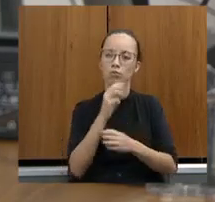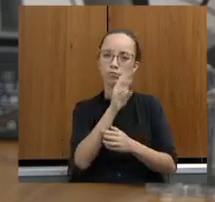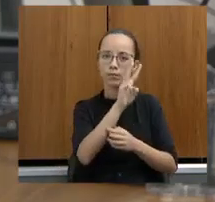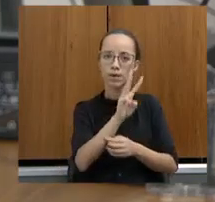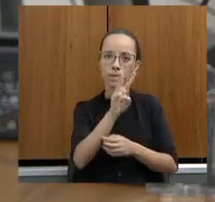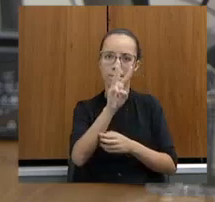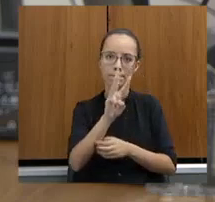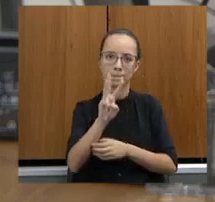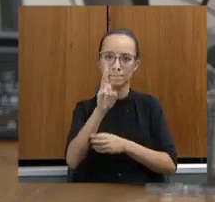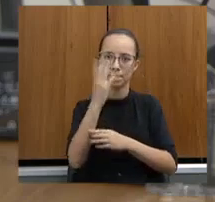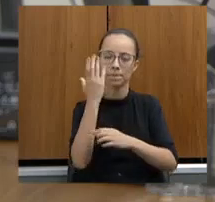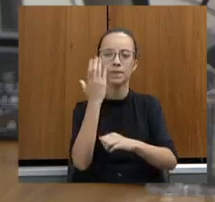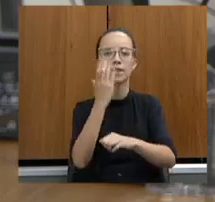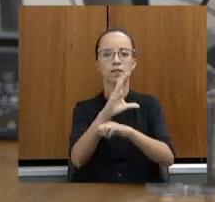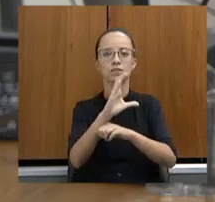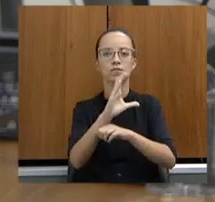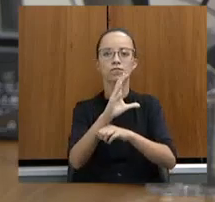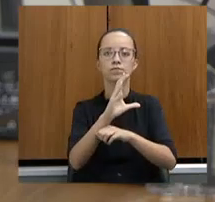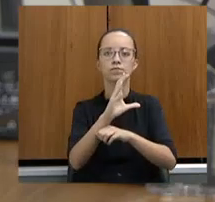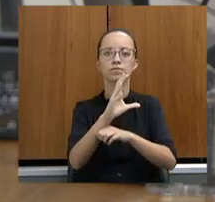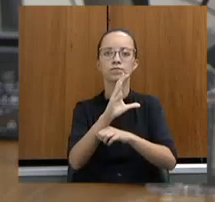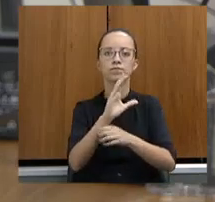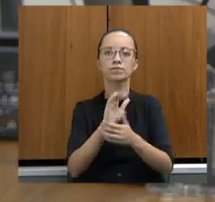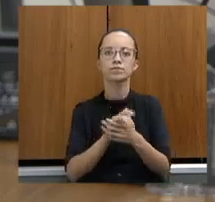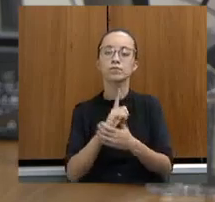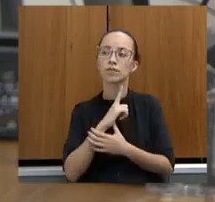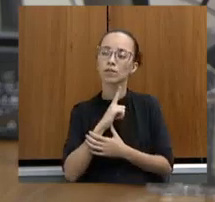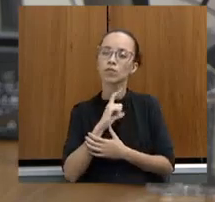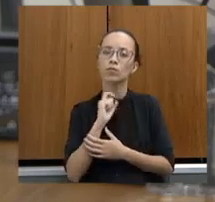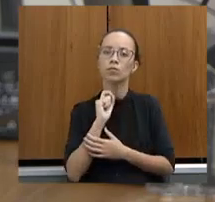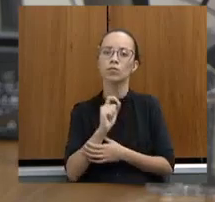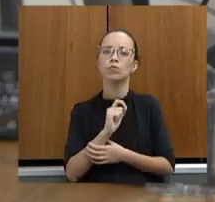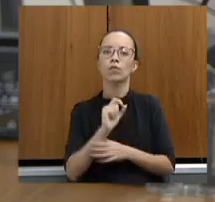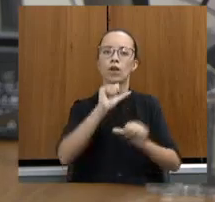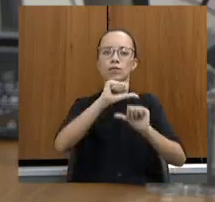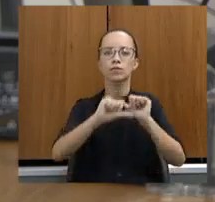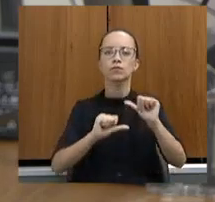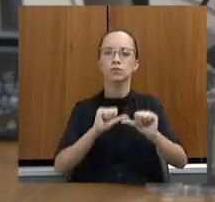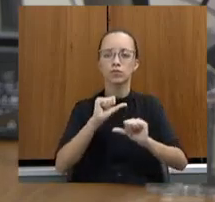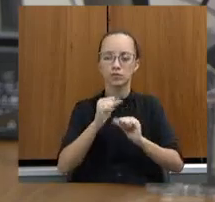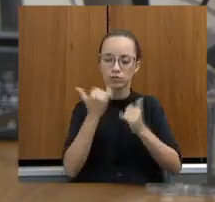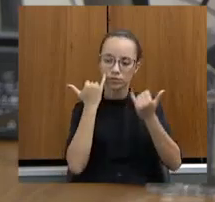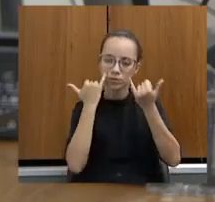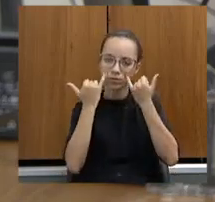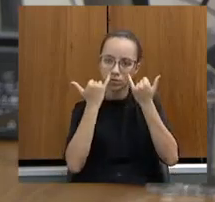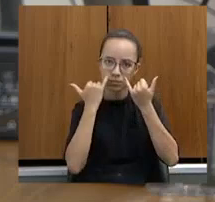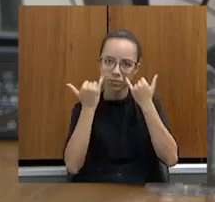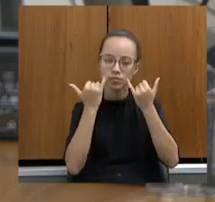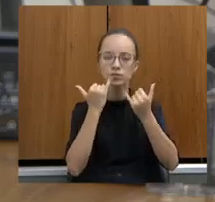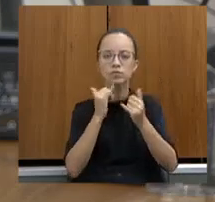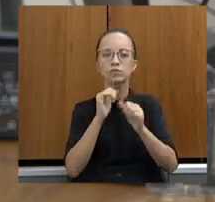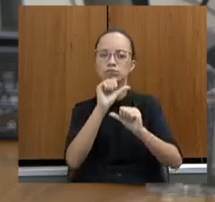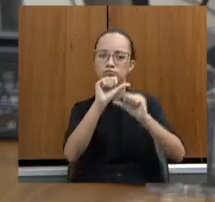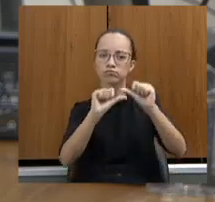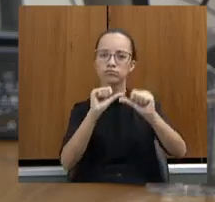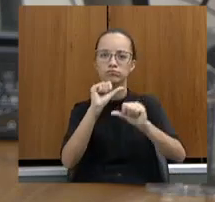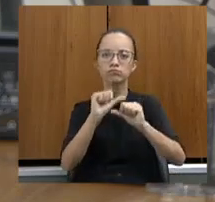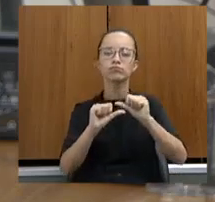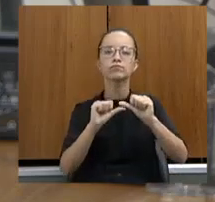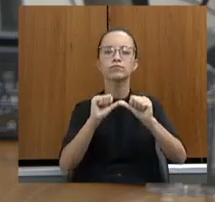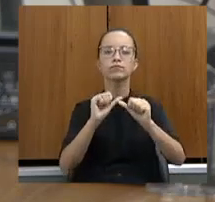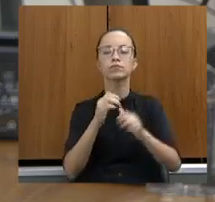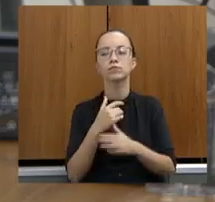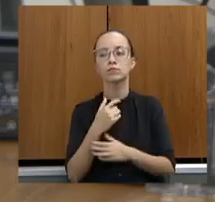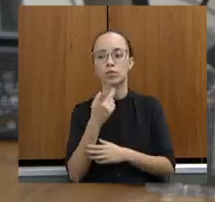do site da stn o nosso site tem já as trocas de informações que a gente tem então a stn